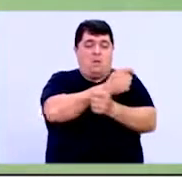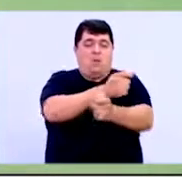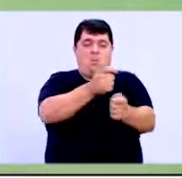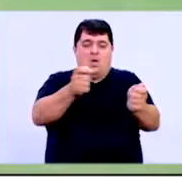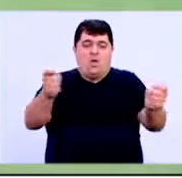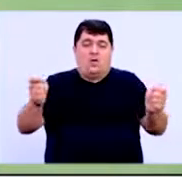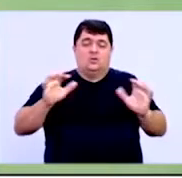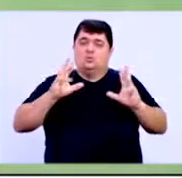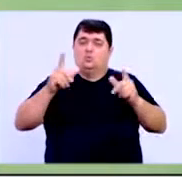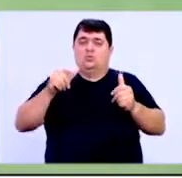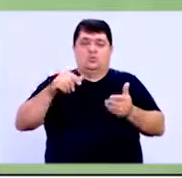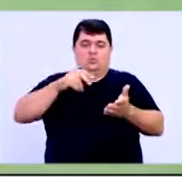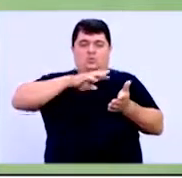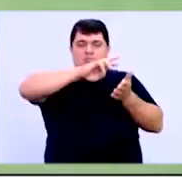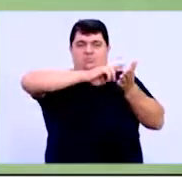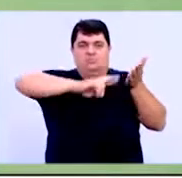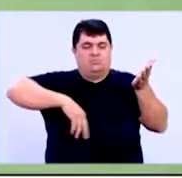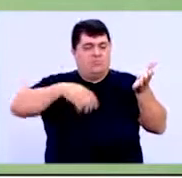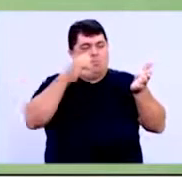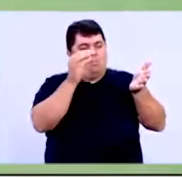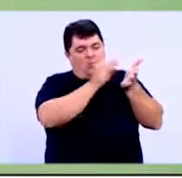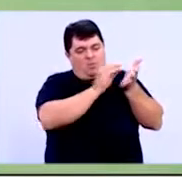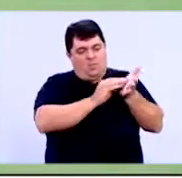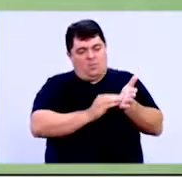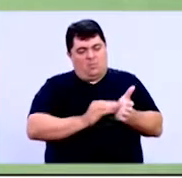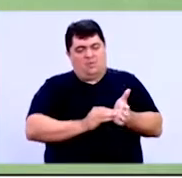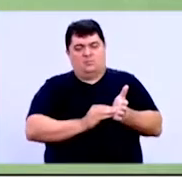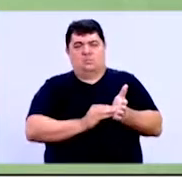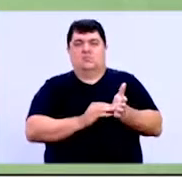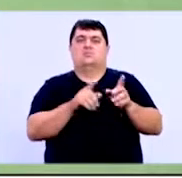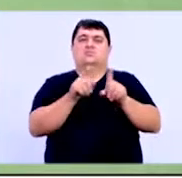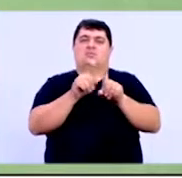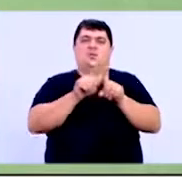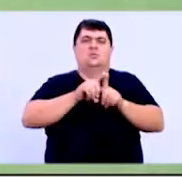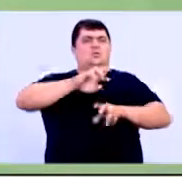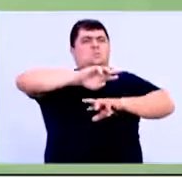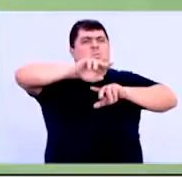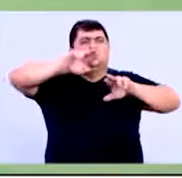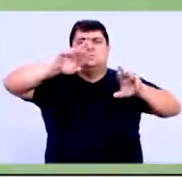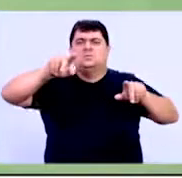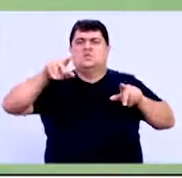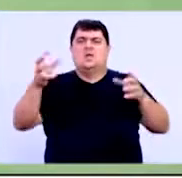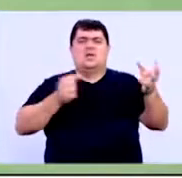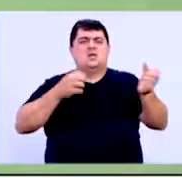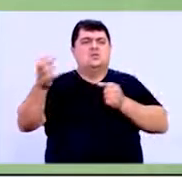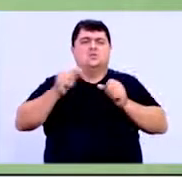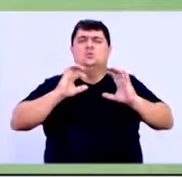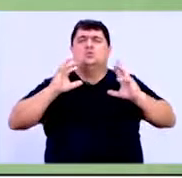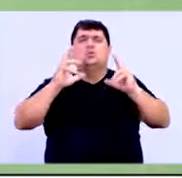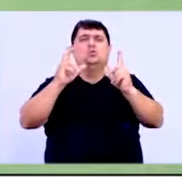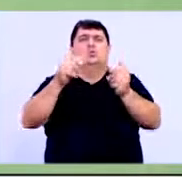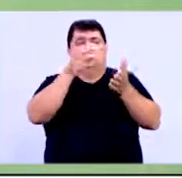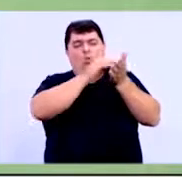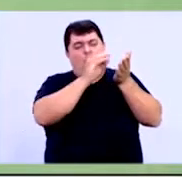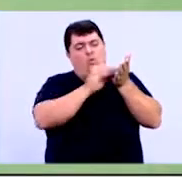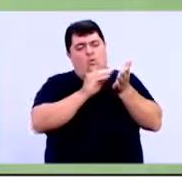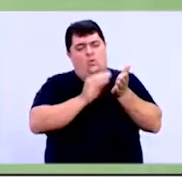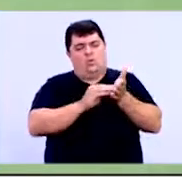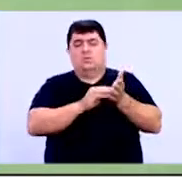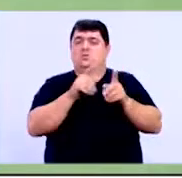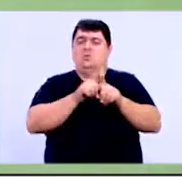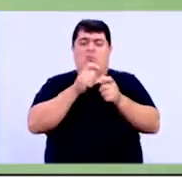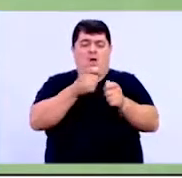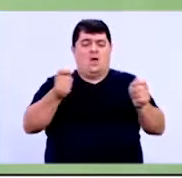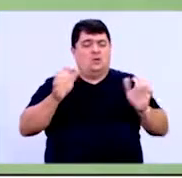empresa. E também estão relacionadas aos diversos tipos de receitas e despesas. Receita, estou